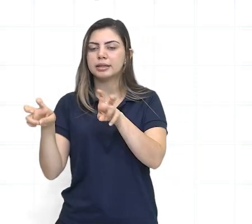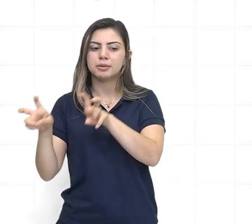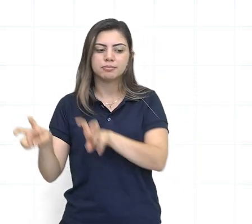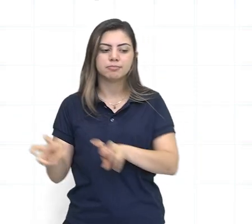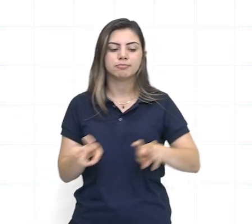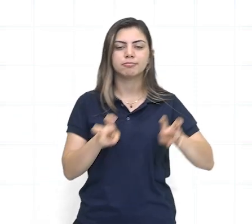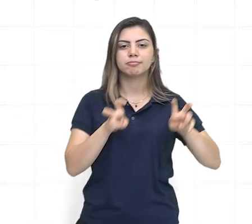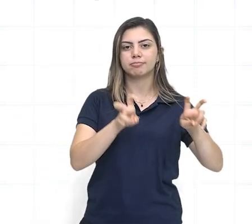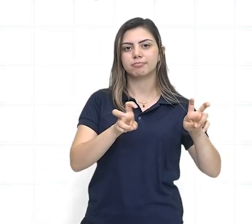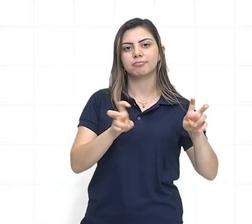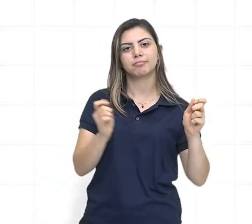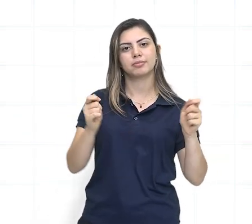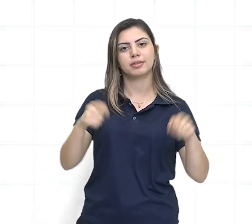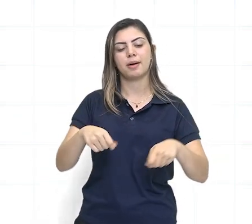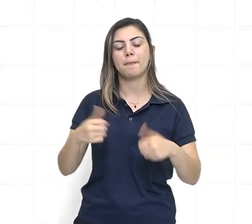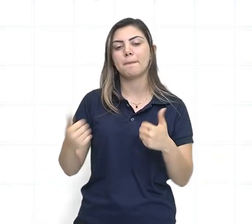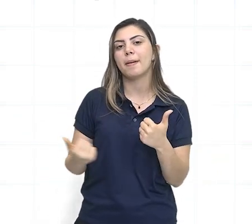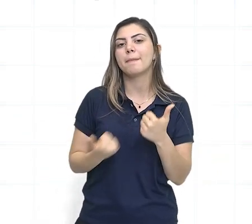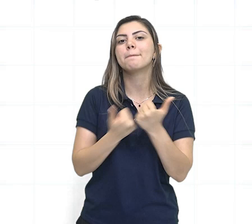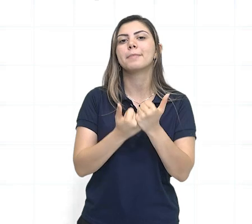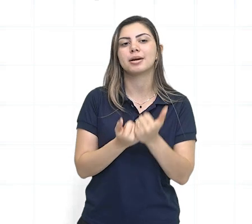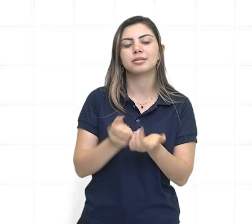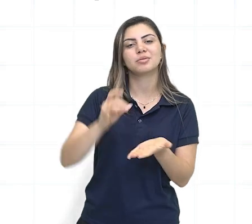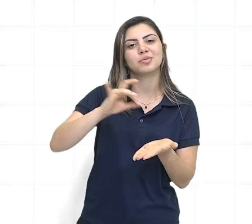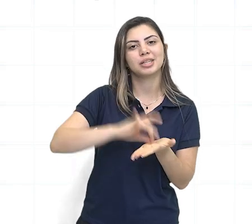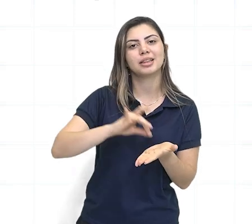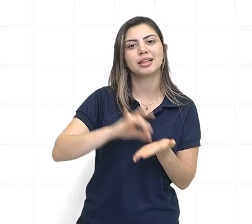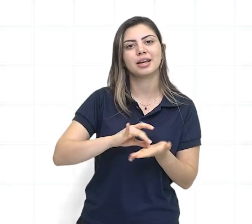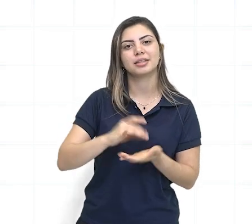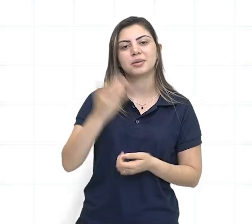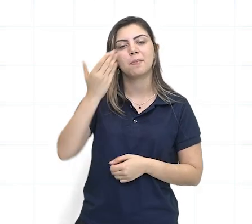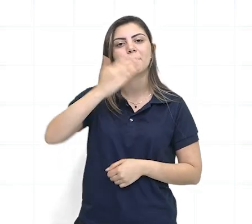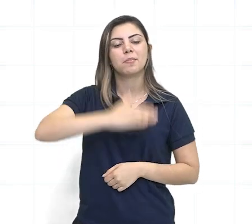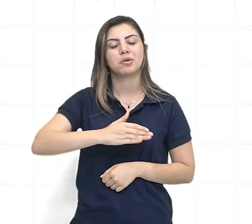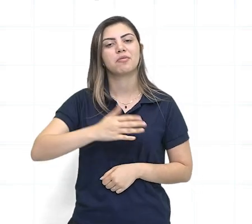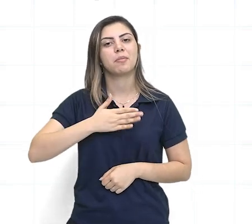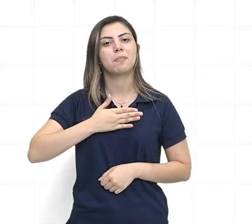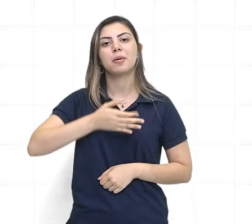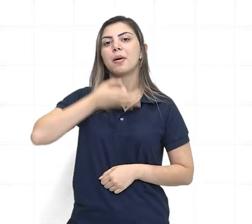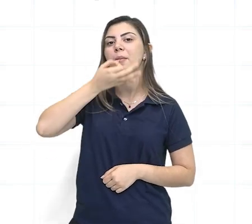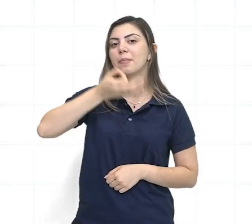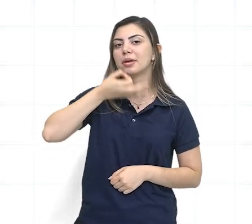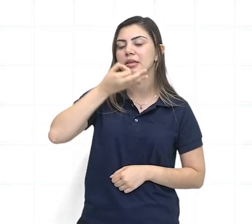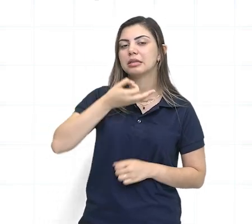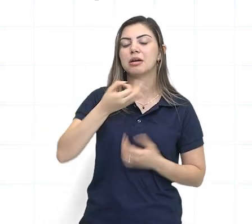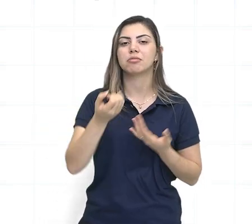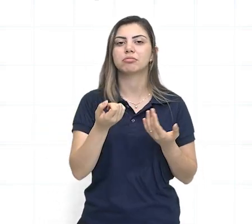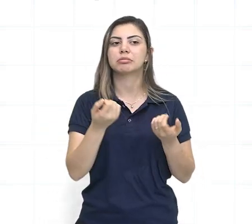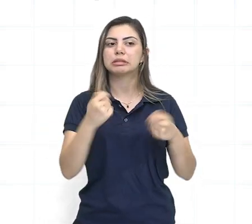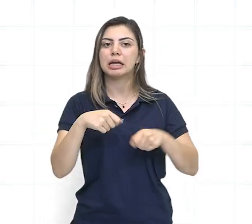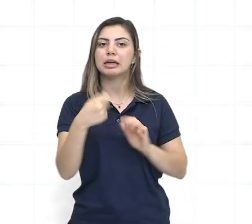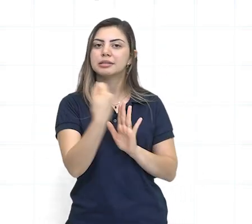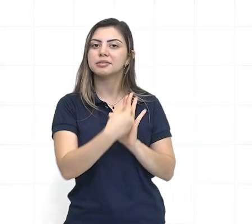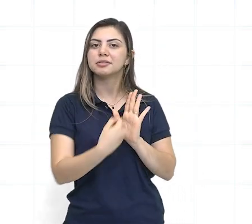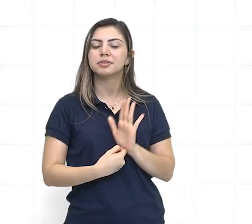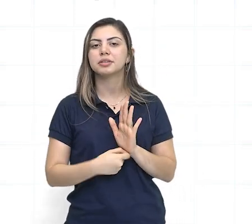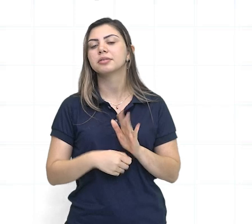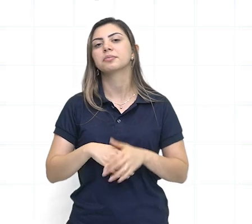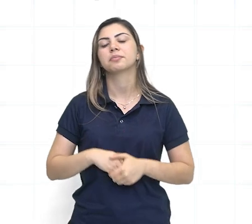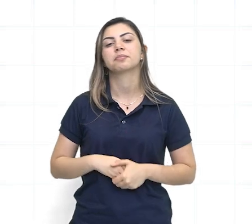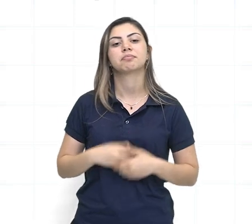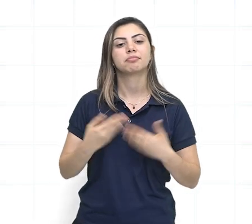reforçar, para dar mais veracidade naquilo que você está escrevendo. Então, por isso que